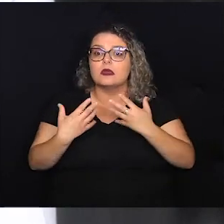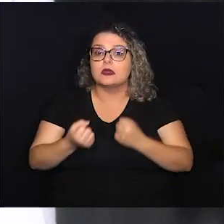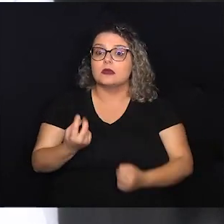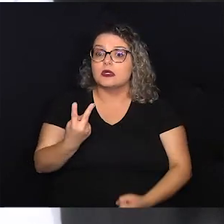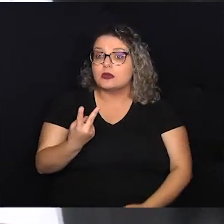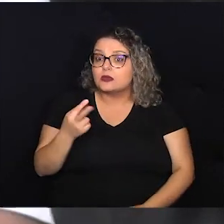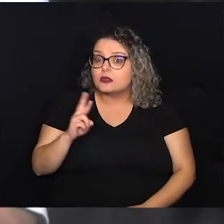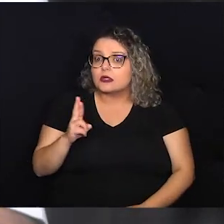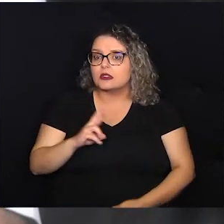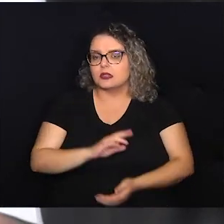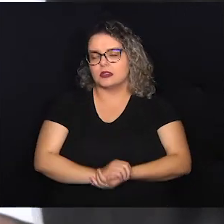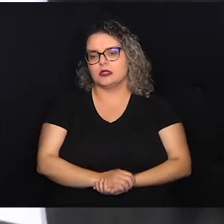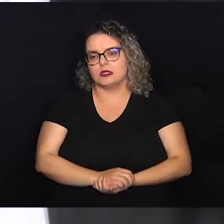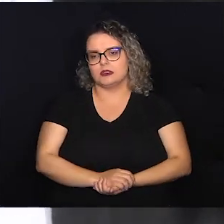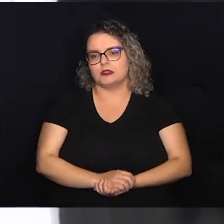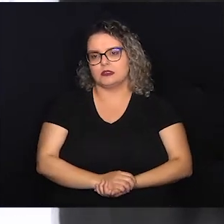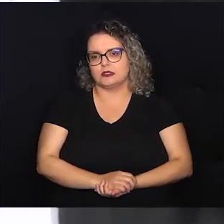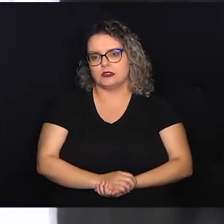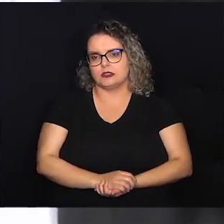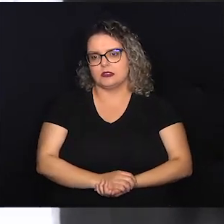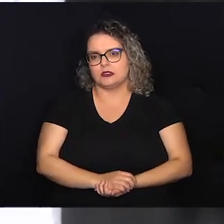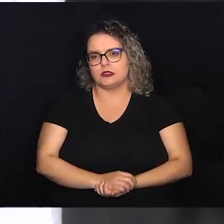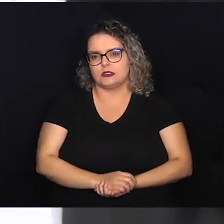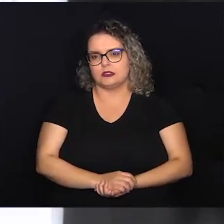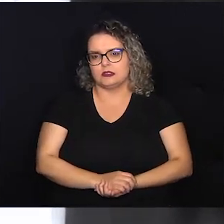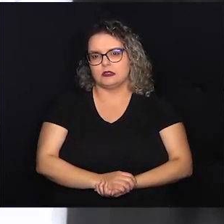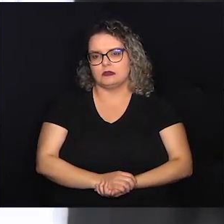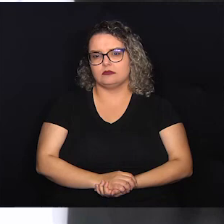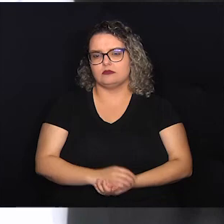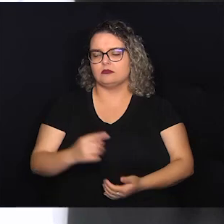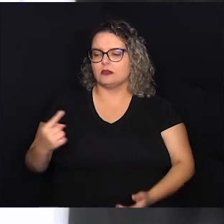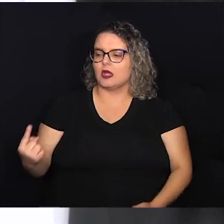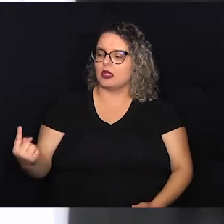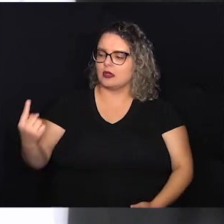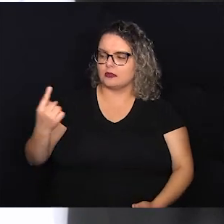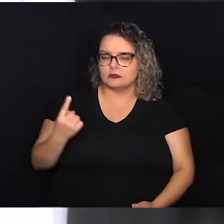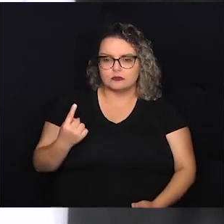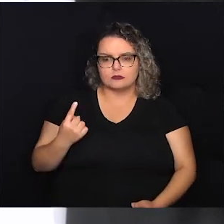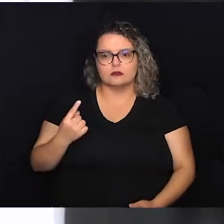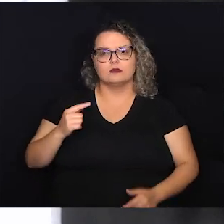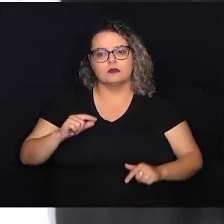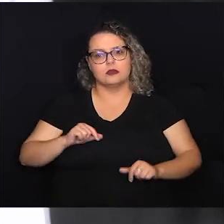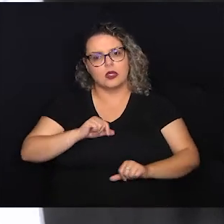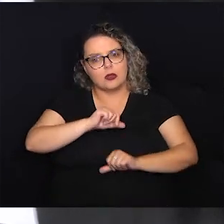horas, batendo de porta em porta, para ganhar R$2.